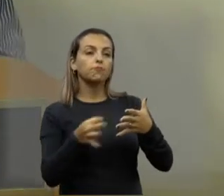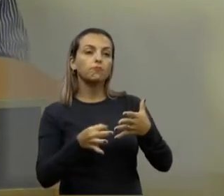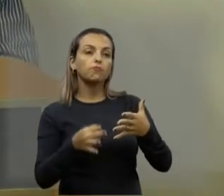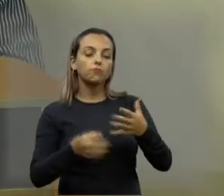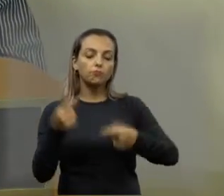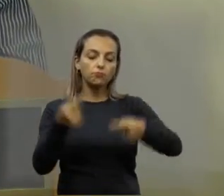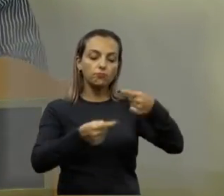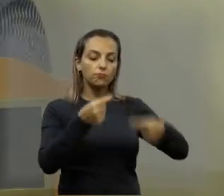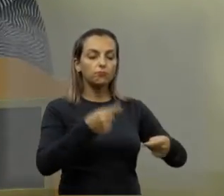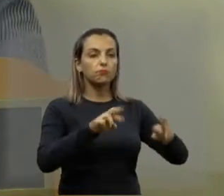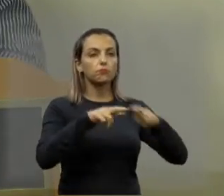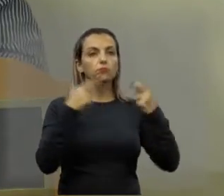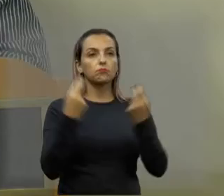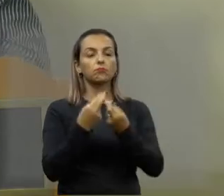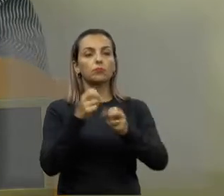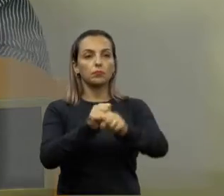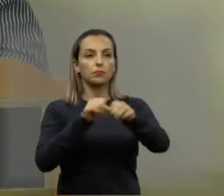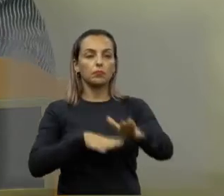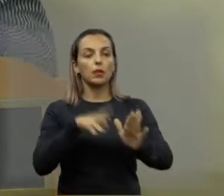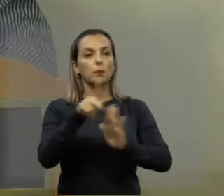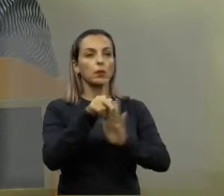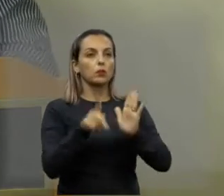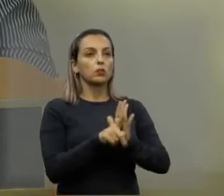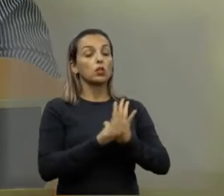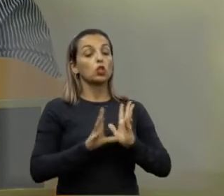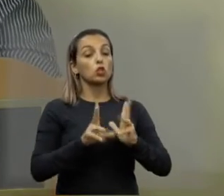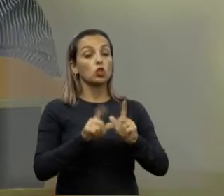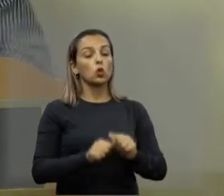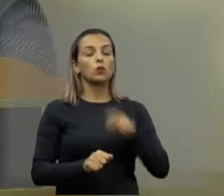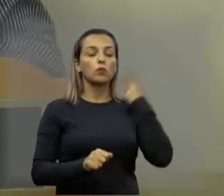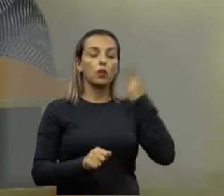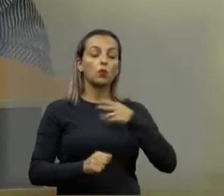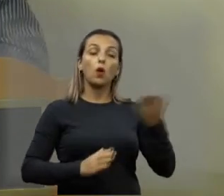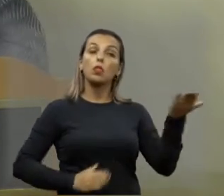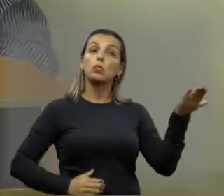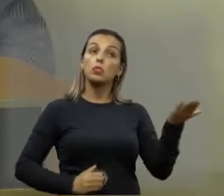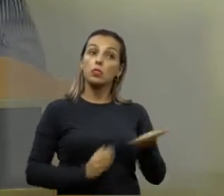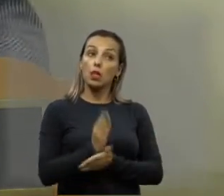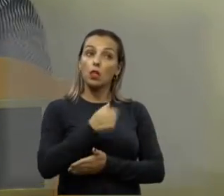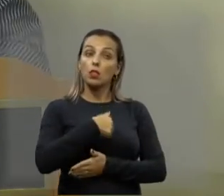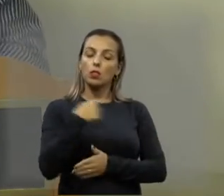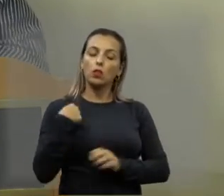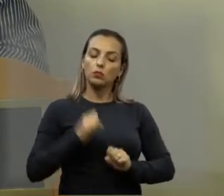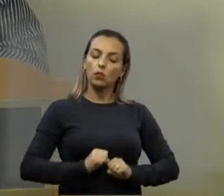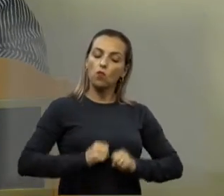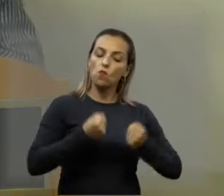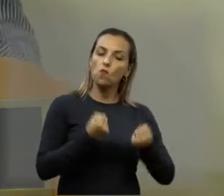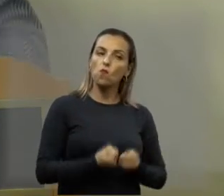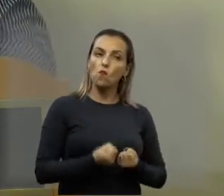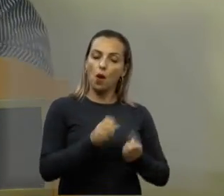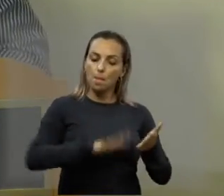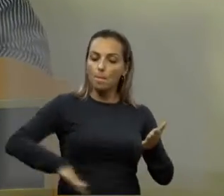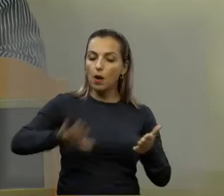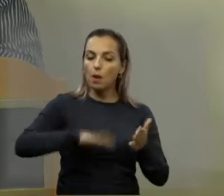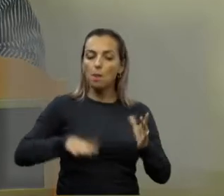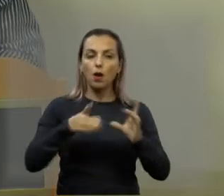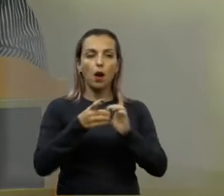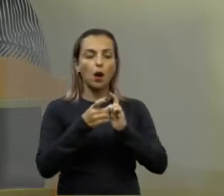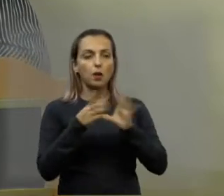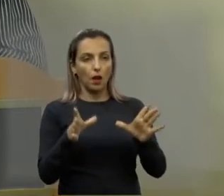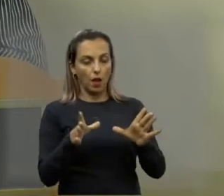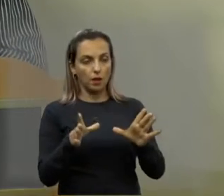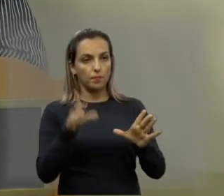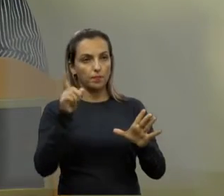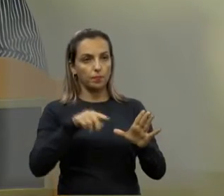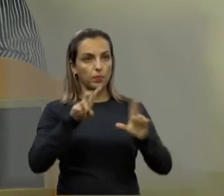vereadores uma audiência pública e conseguir construir um projeto que passe por unanimidade que é o que a gente tem que se esforçar para criar um ambiente democrático para